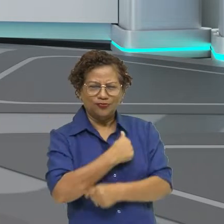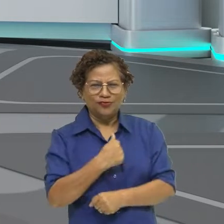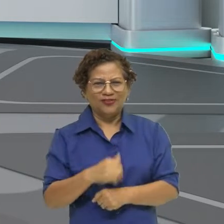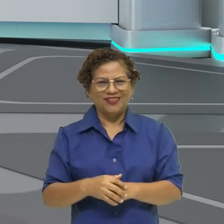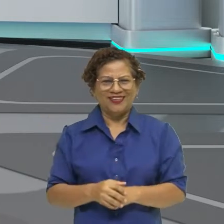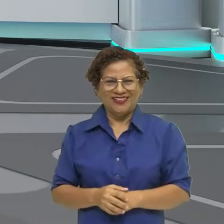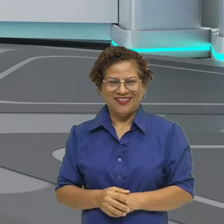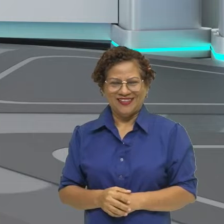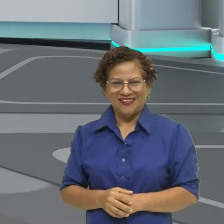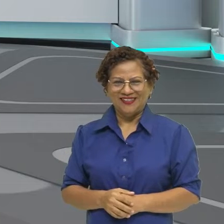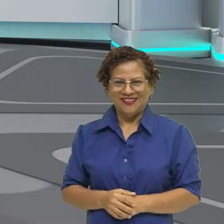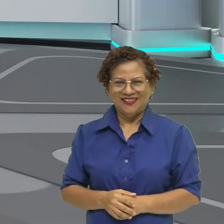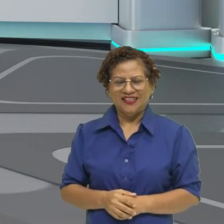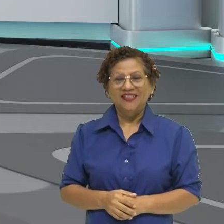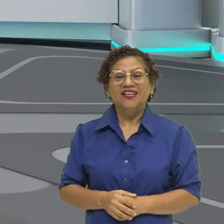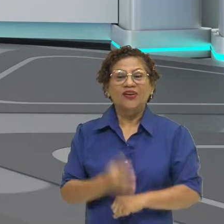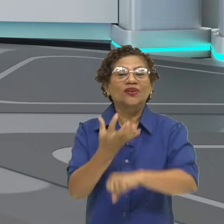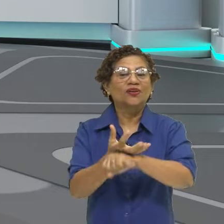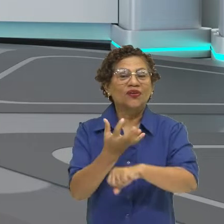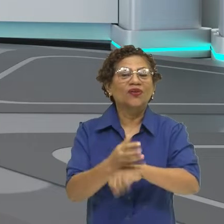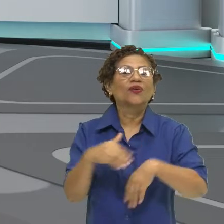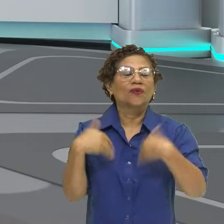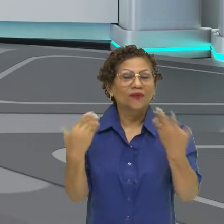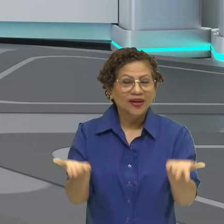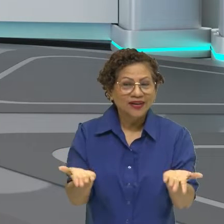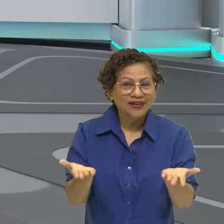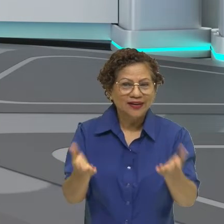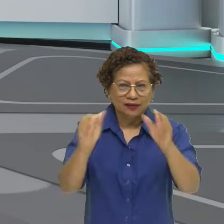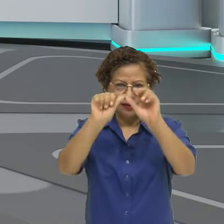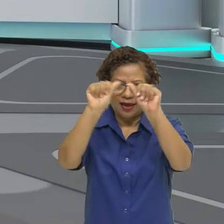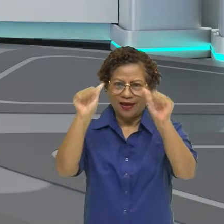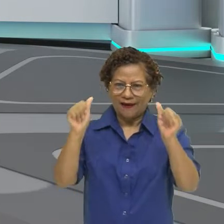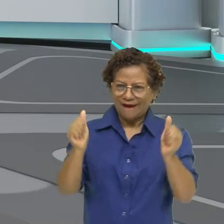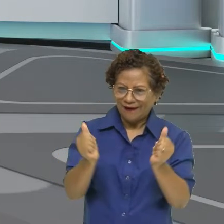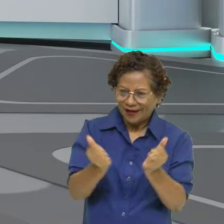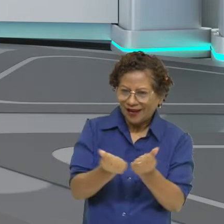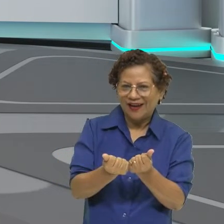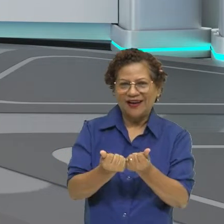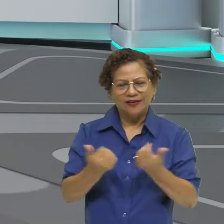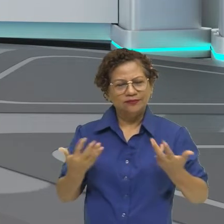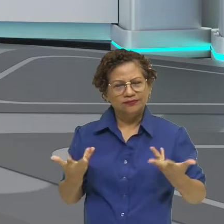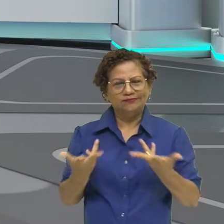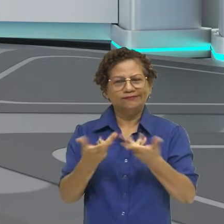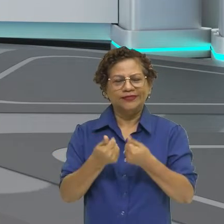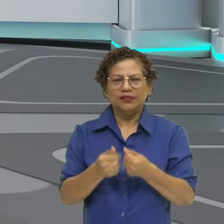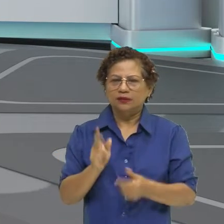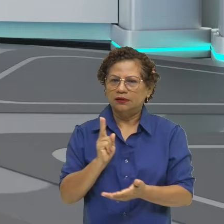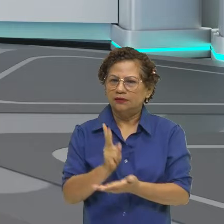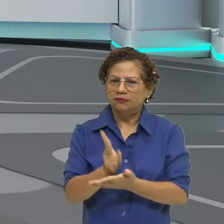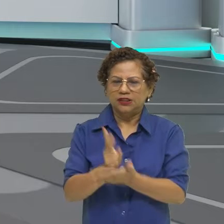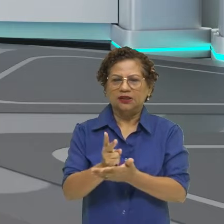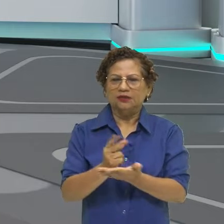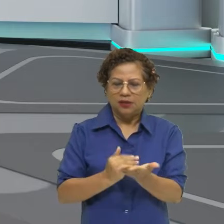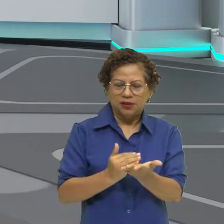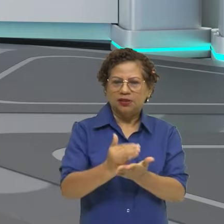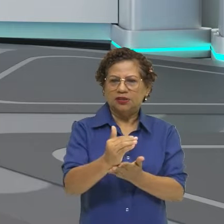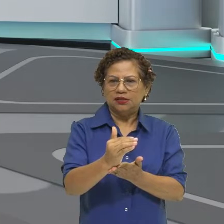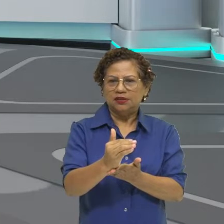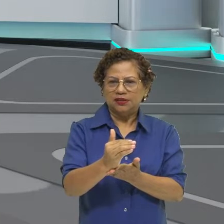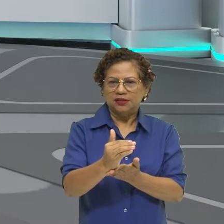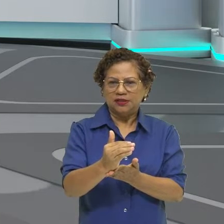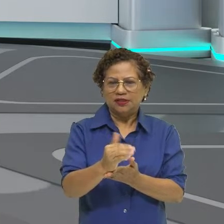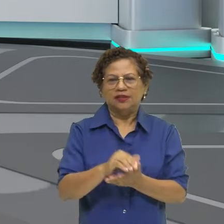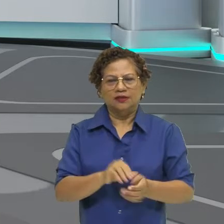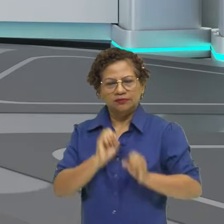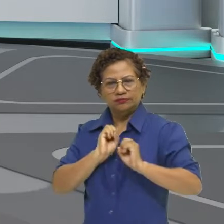de arte, né? A gente espera que vocês façam muita arte. E a gente sempre começa, na primeira aula do componente, pedindo